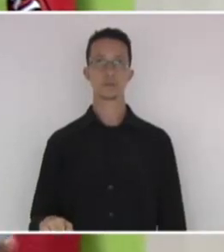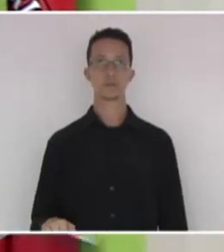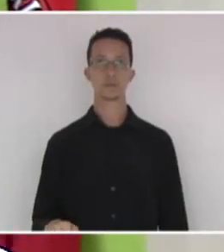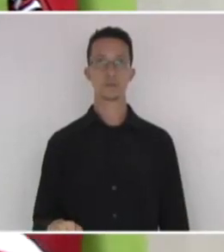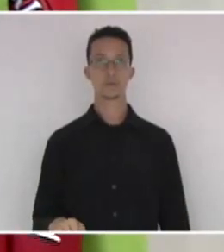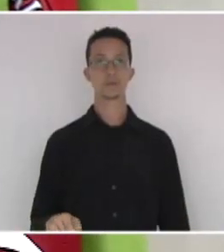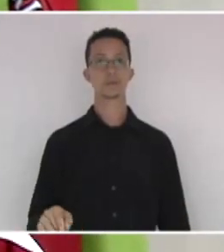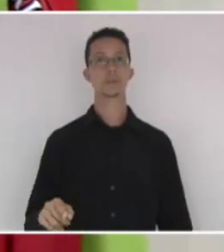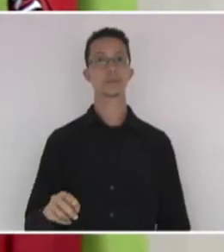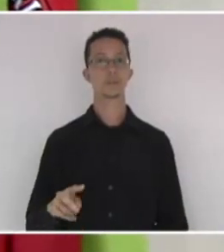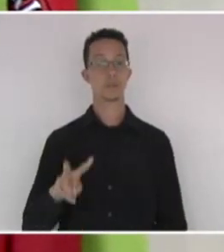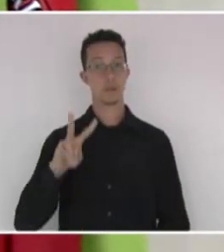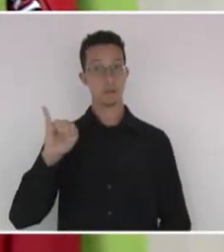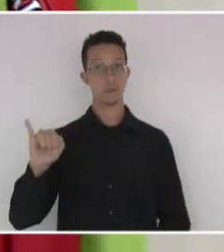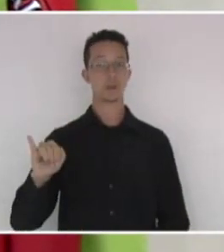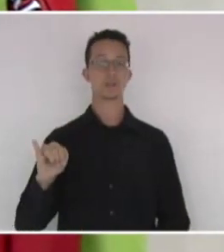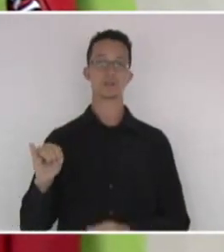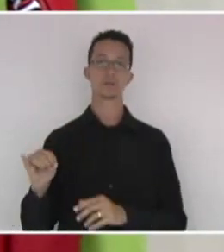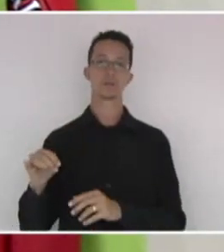abandonarão o campo.